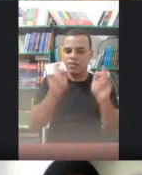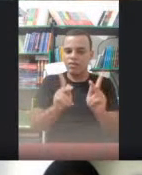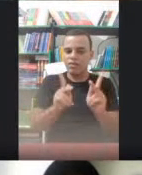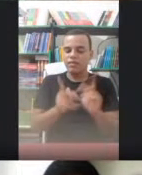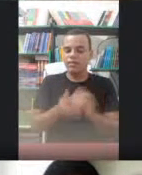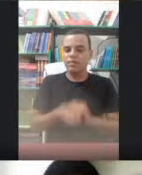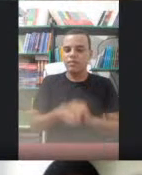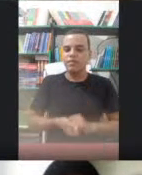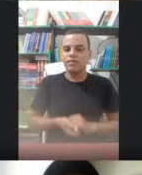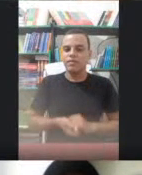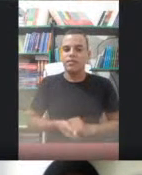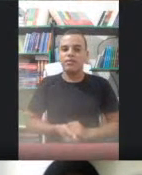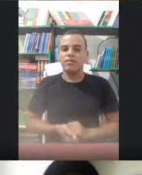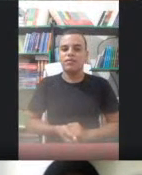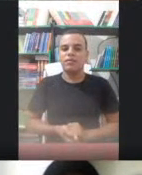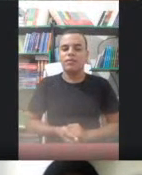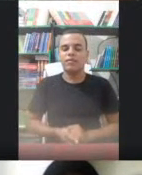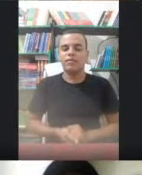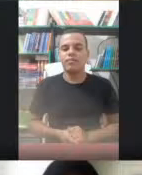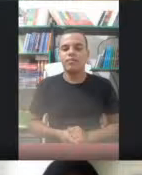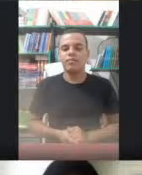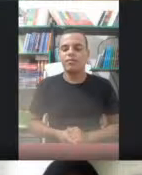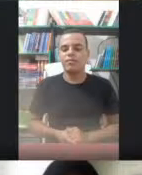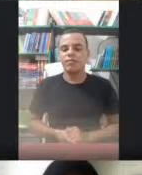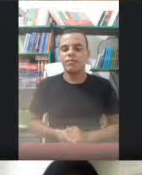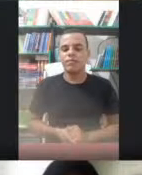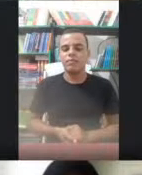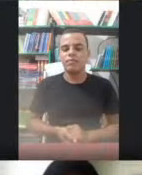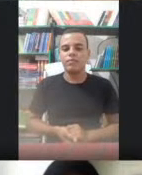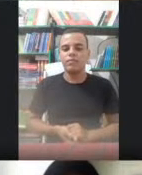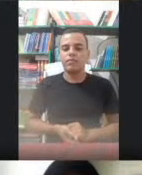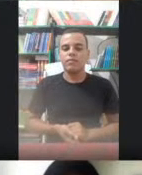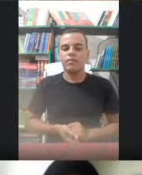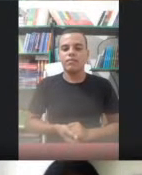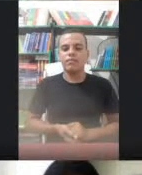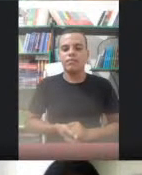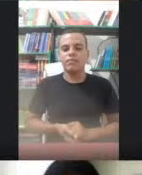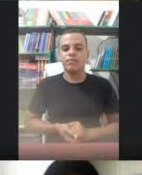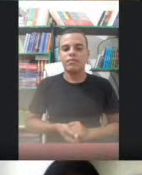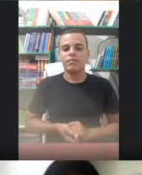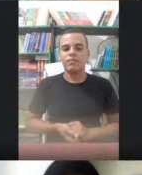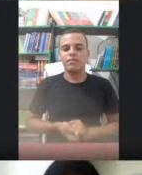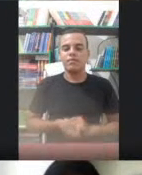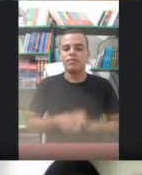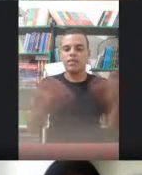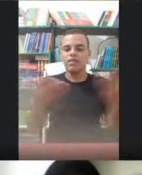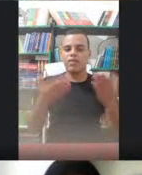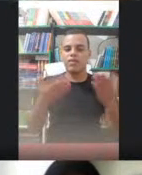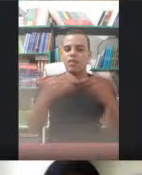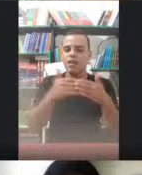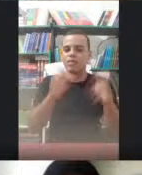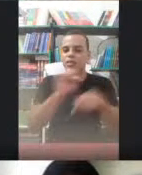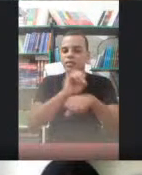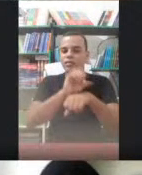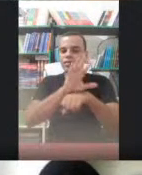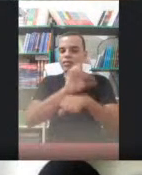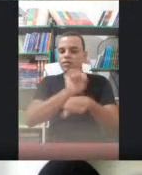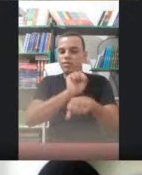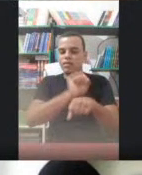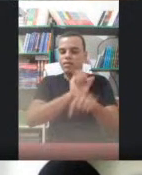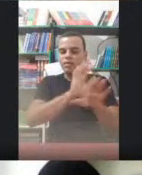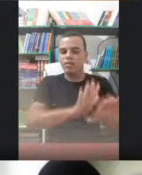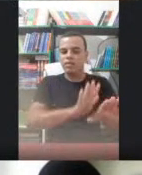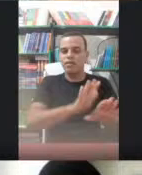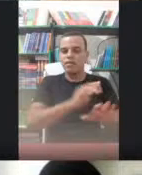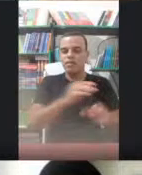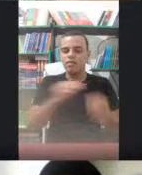eu aqui abrir. Ok, Cássio, vou aproveitar enquanto você vai abrindo a sua apresentação para estimular mais uma vez os participantes a nos mandarem perguntas e